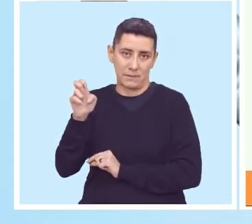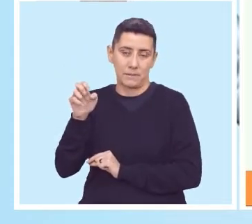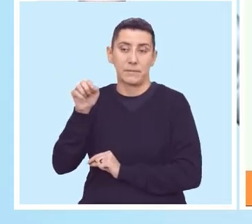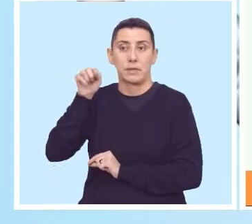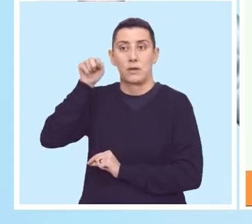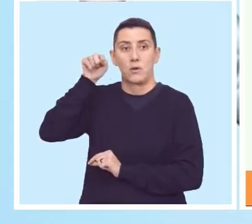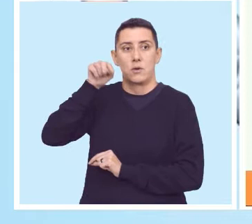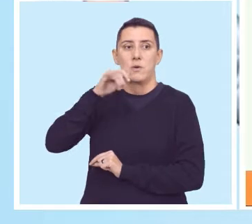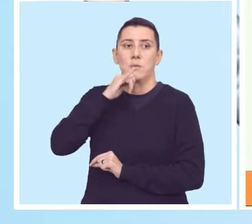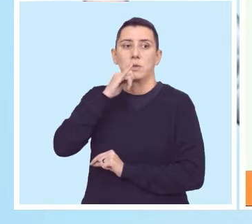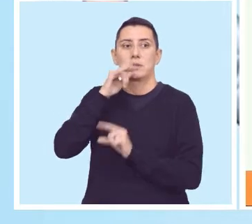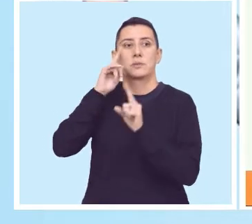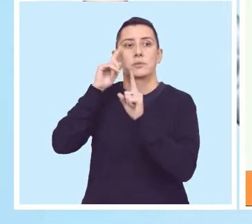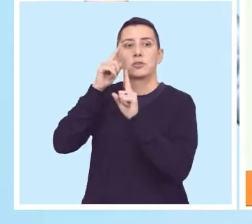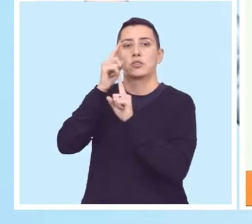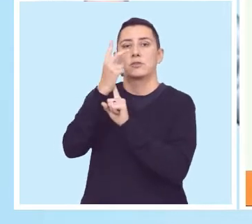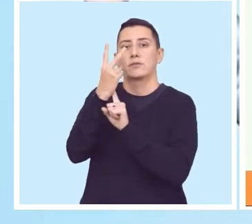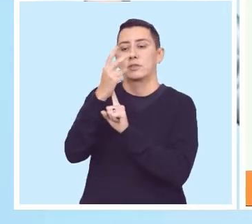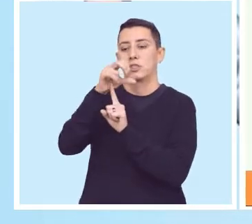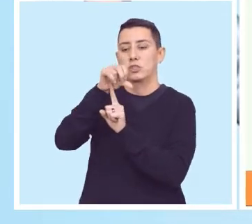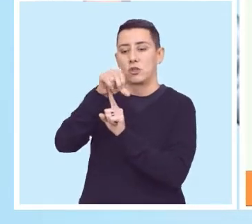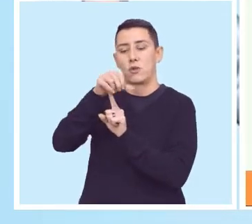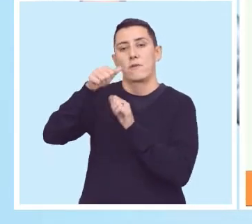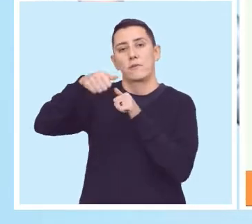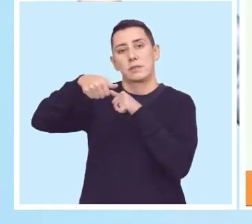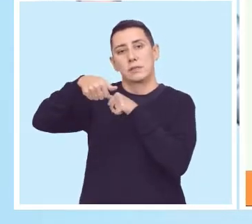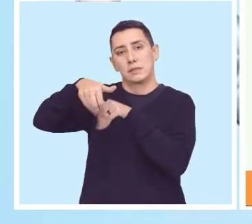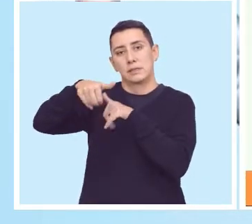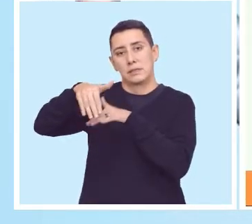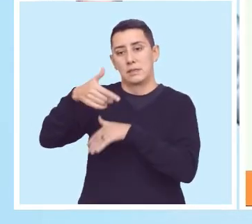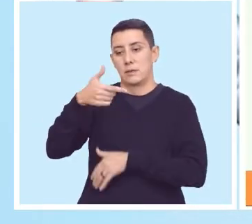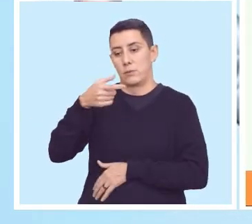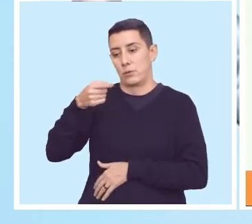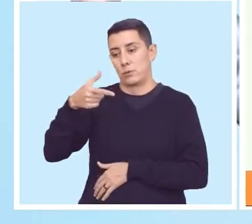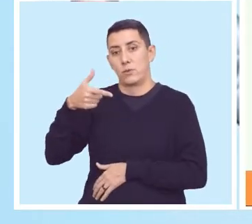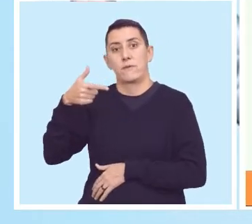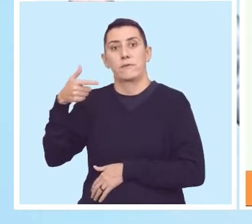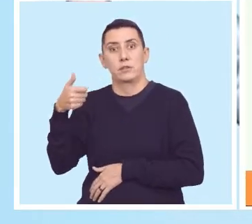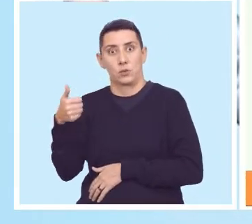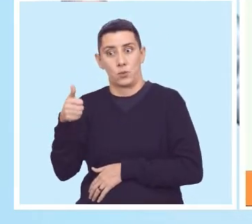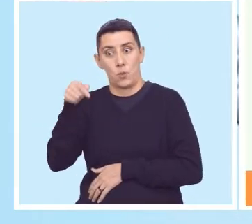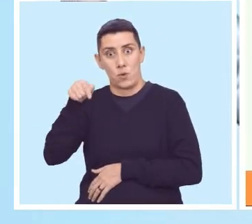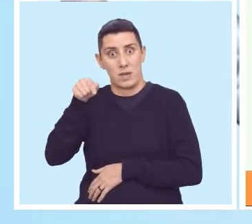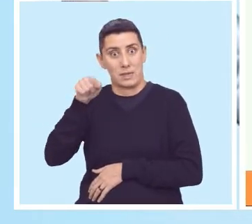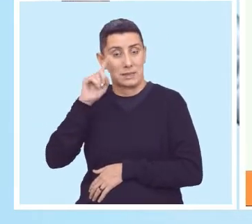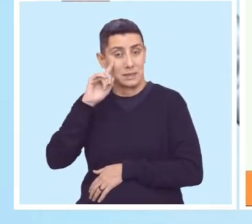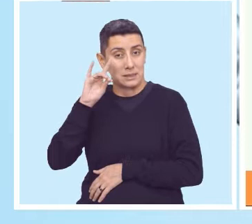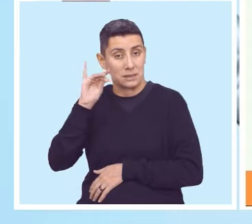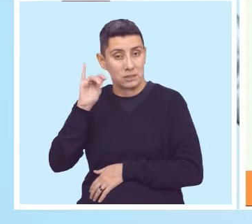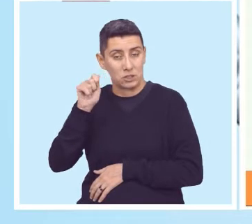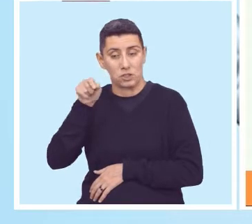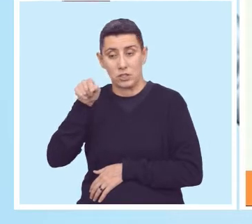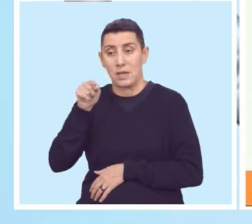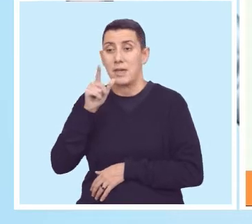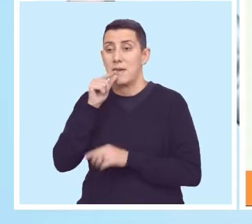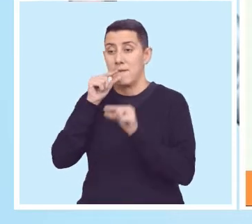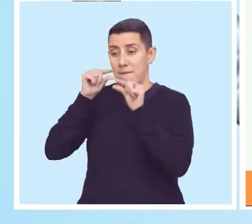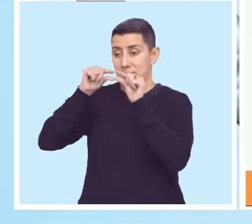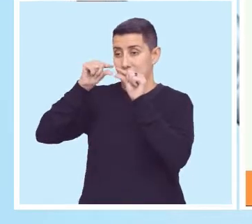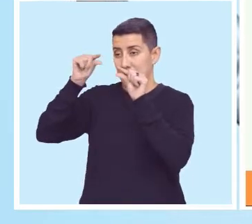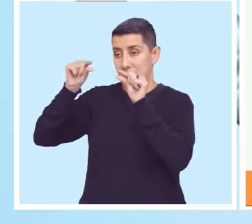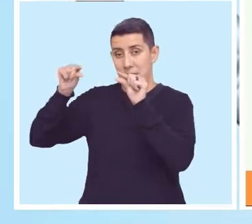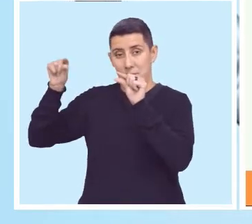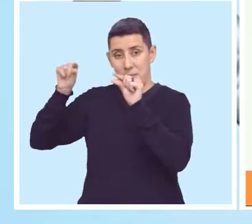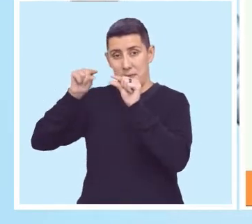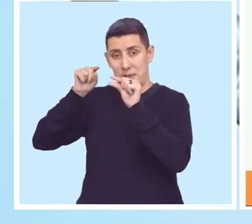nesse dia, olha, foi 29 de setembro de 2021. Nesse dia aqui, esse trecho aqui do